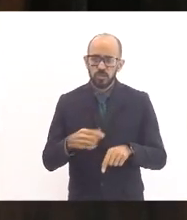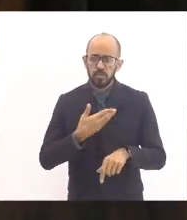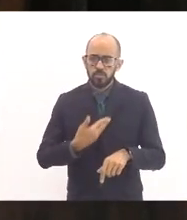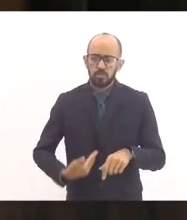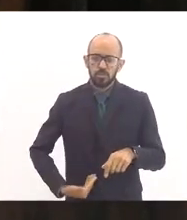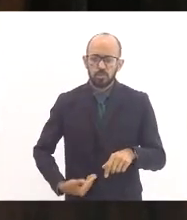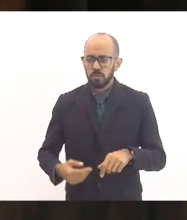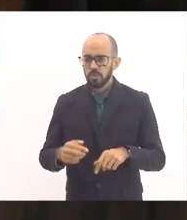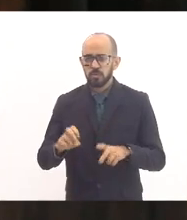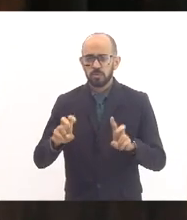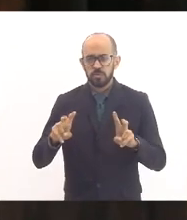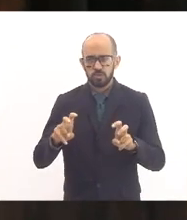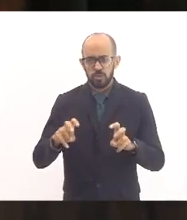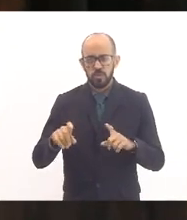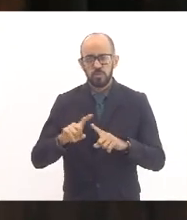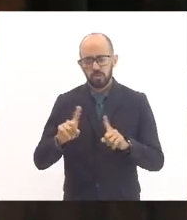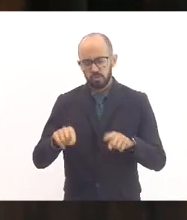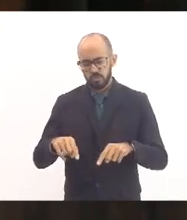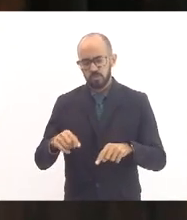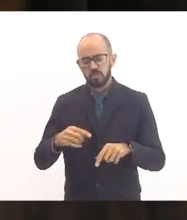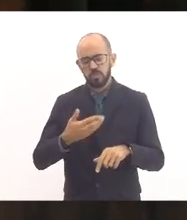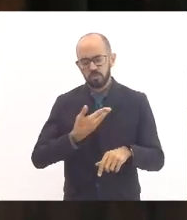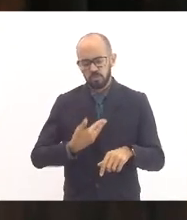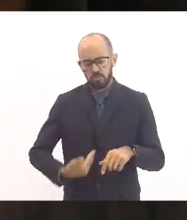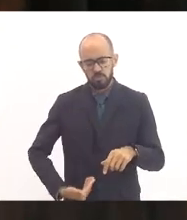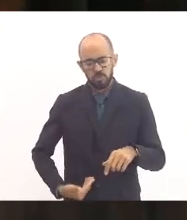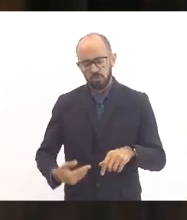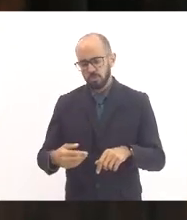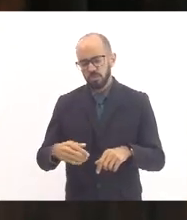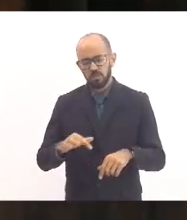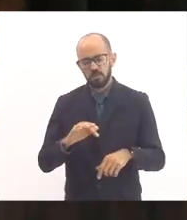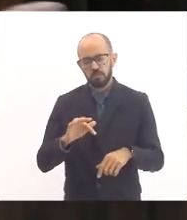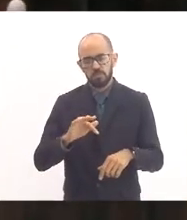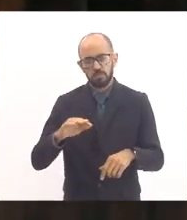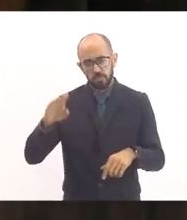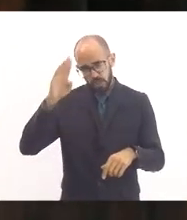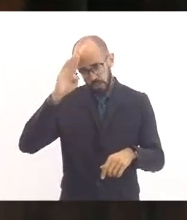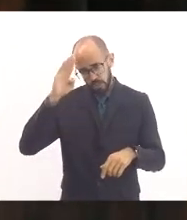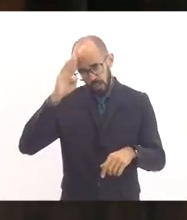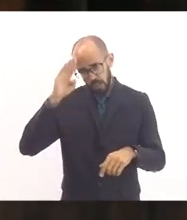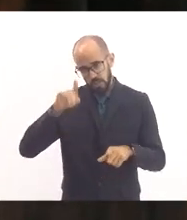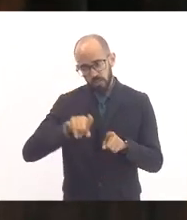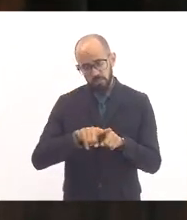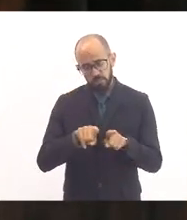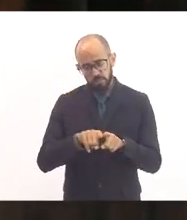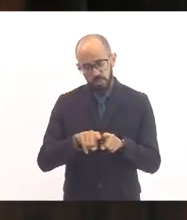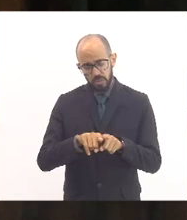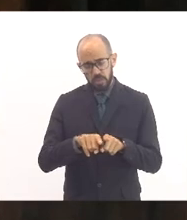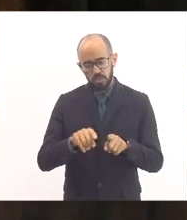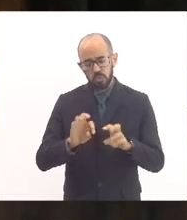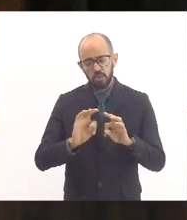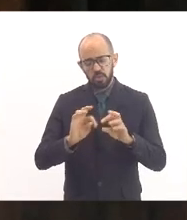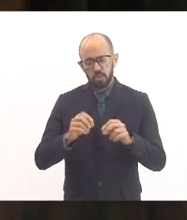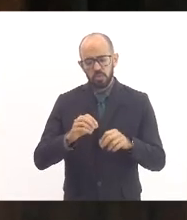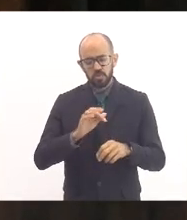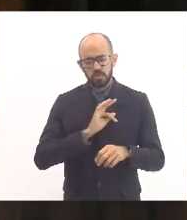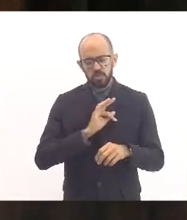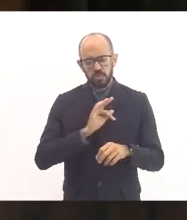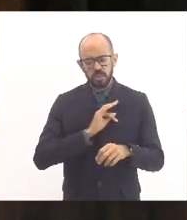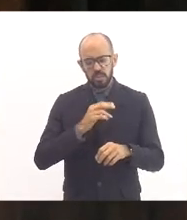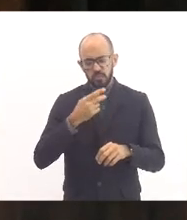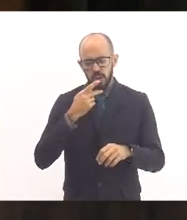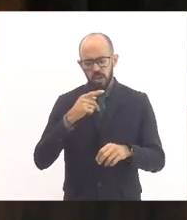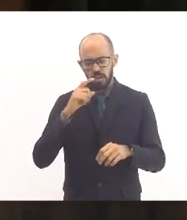referentes ao servidor público militar Márcio Garcia e o que todos os deputados aqui comentaram é um posicionamento